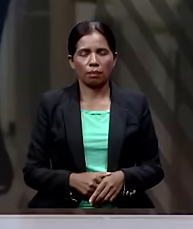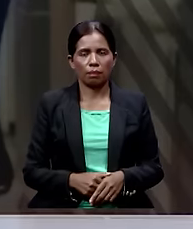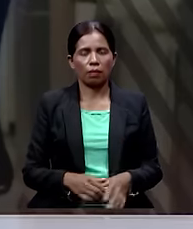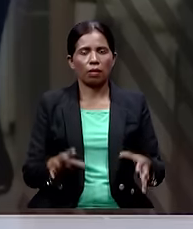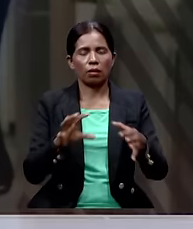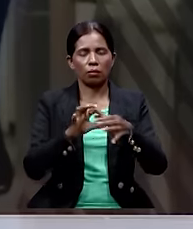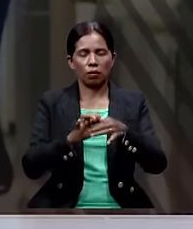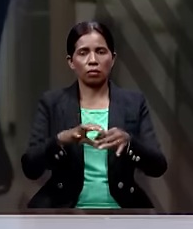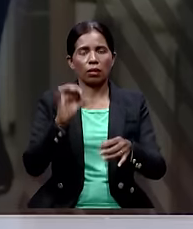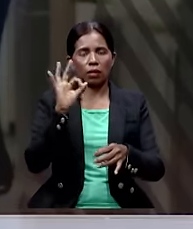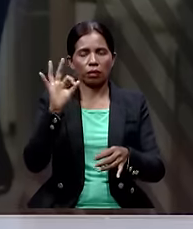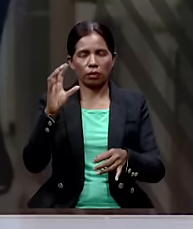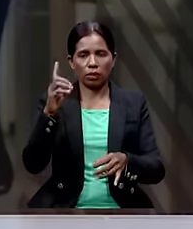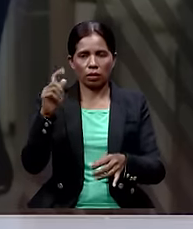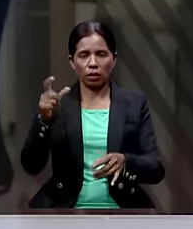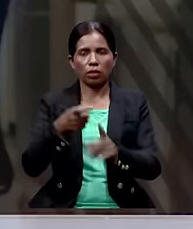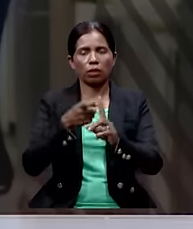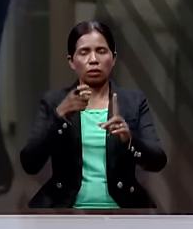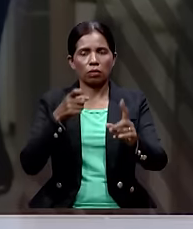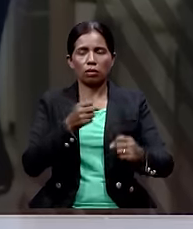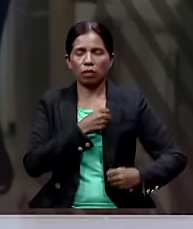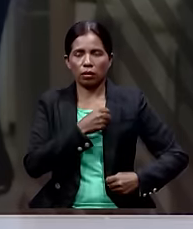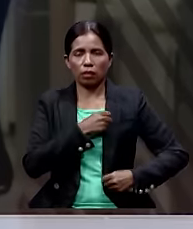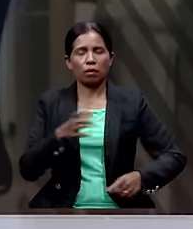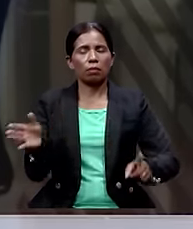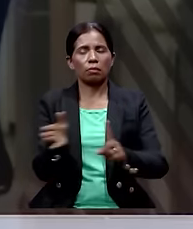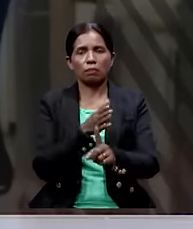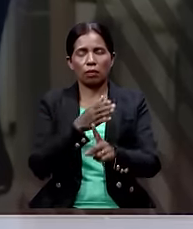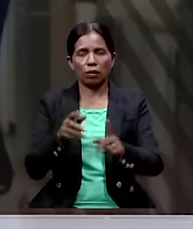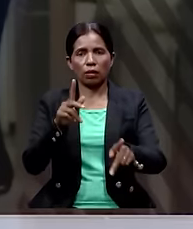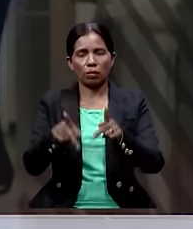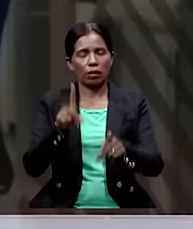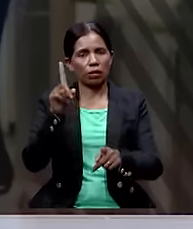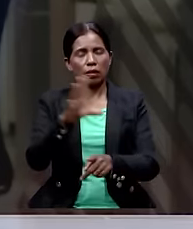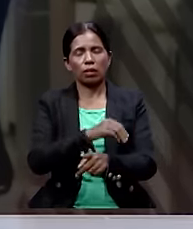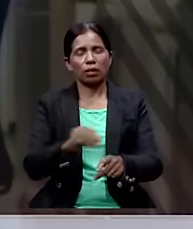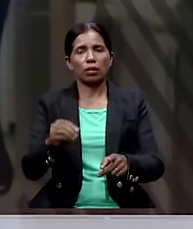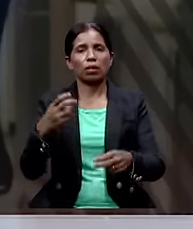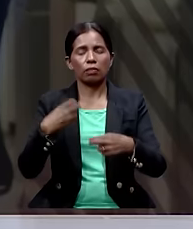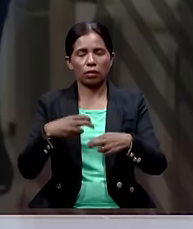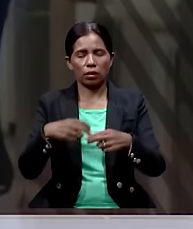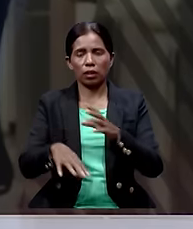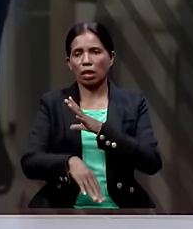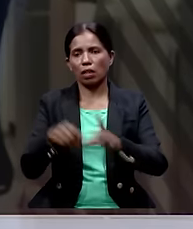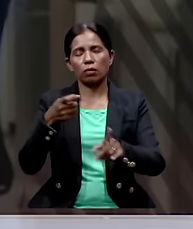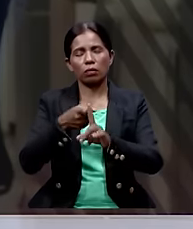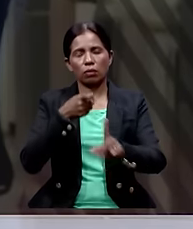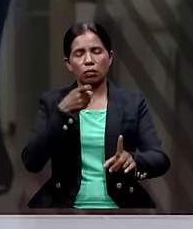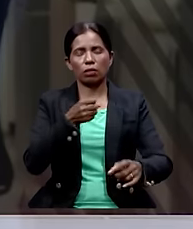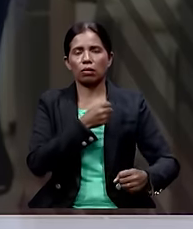Membro FFTL Russi componente naval, nebe barco oficial FCL Aivai, ameaçado sai Russi vida militar.